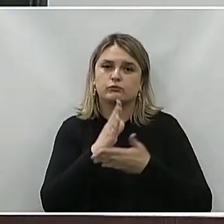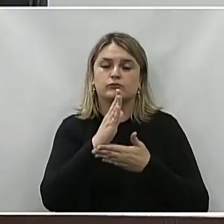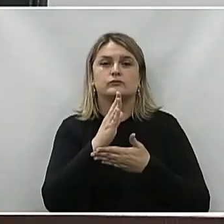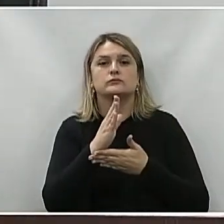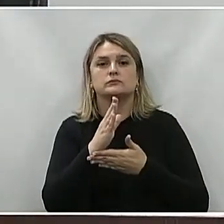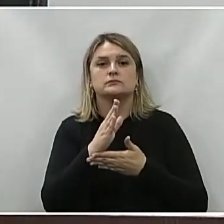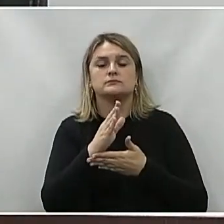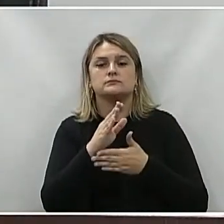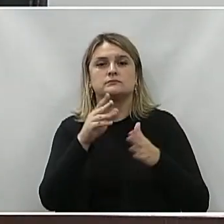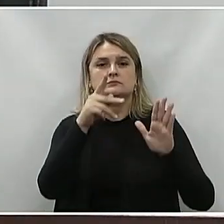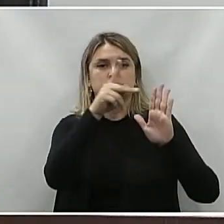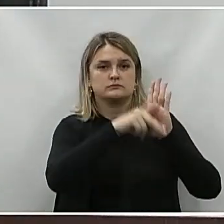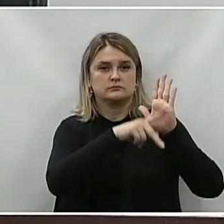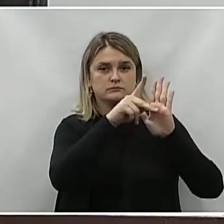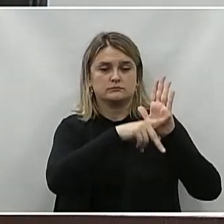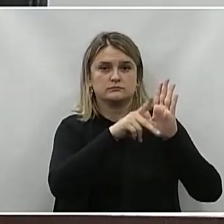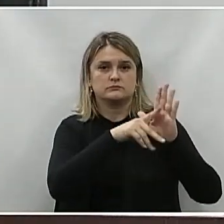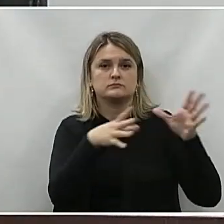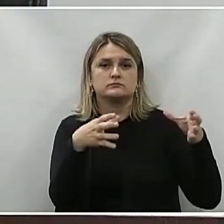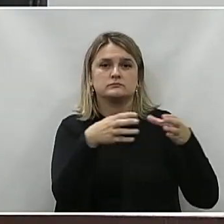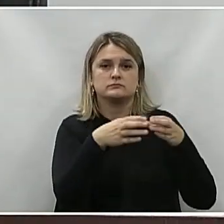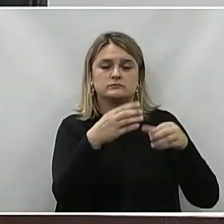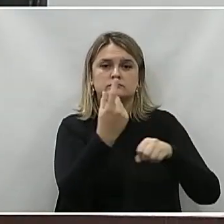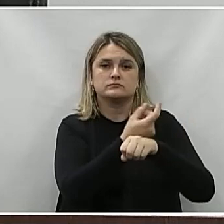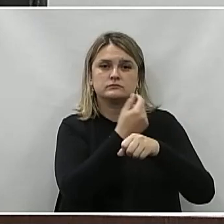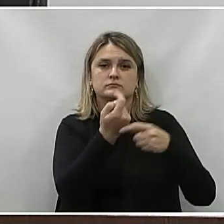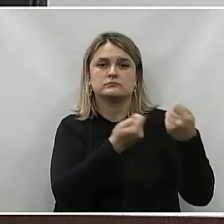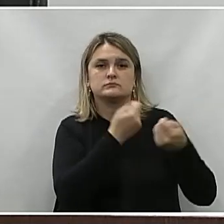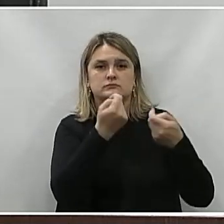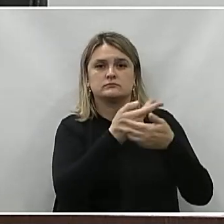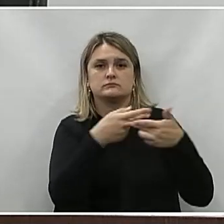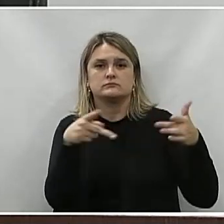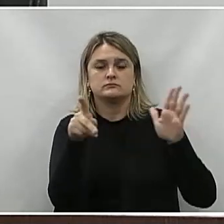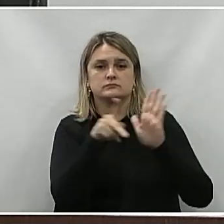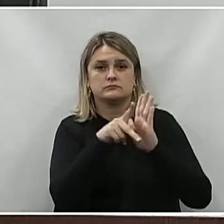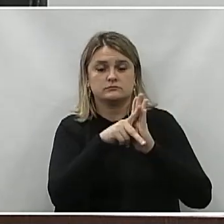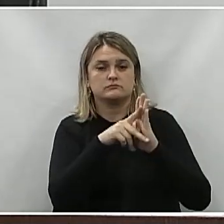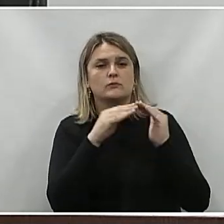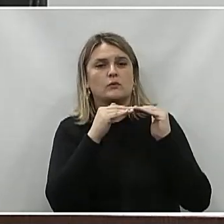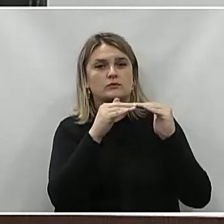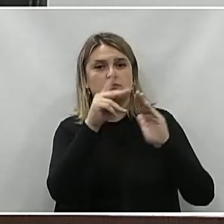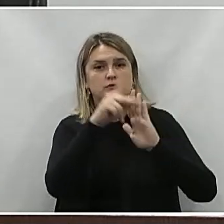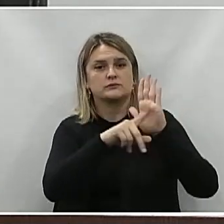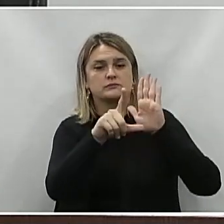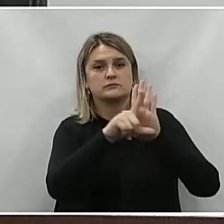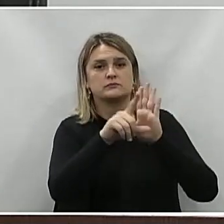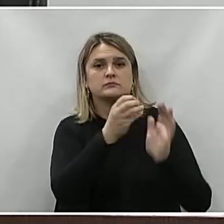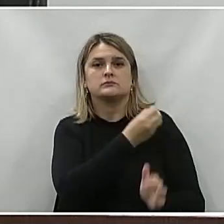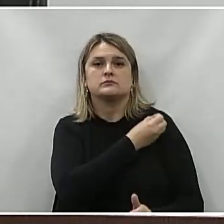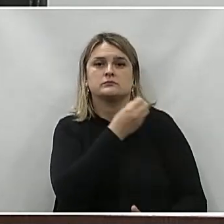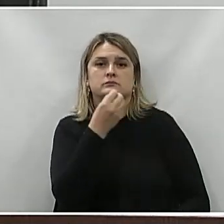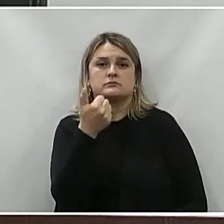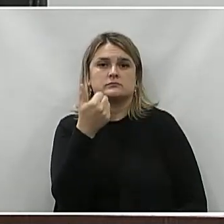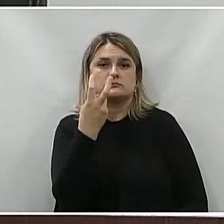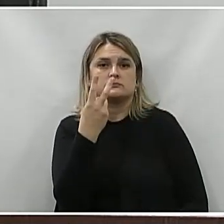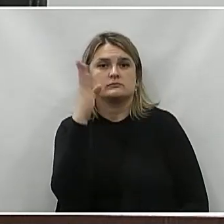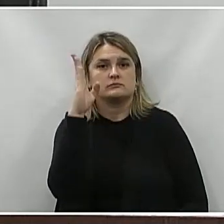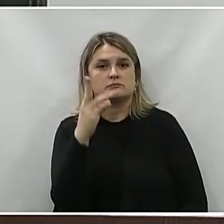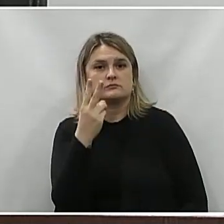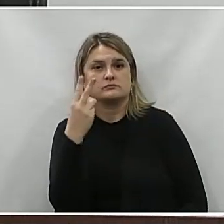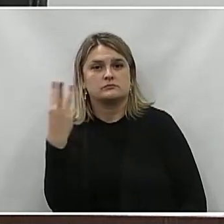O parecer fundamentado Da comissão De finanças Orçamento E patrimônio Favorável Ao projeto De lei ordinária Número 12 De